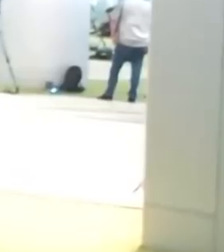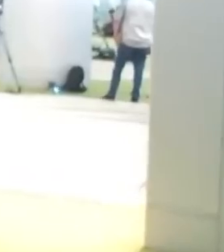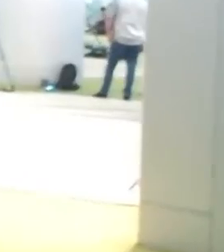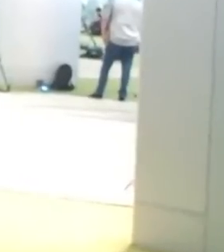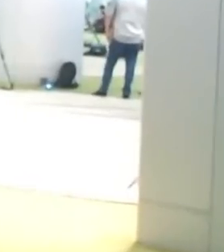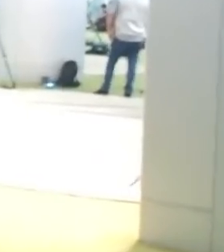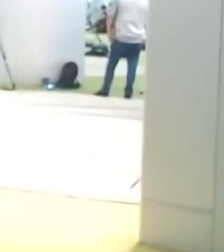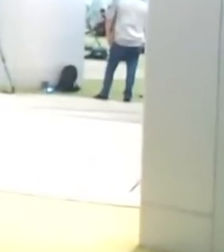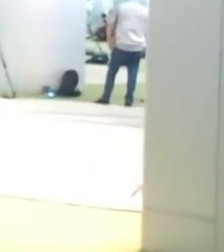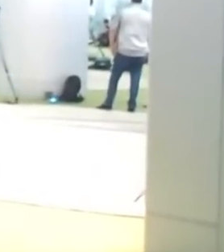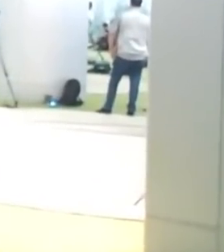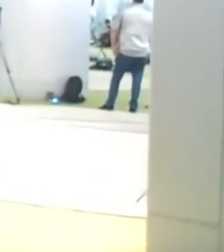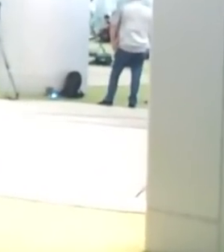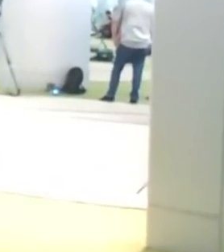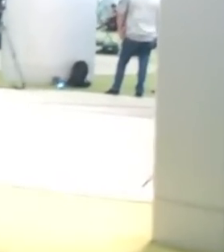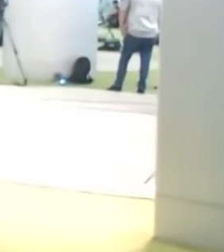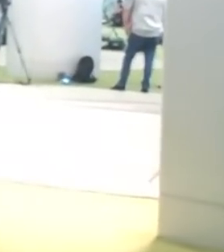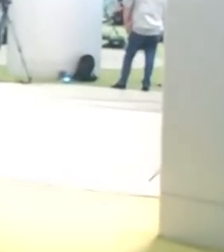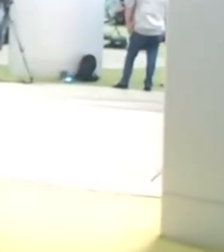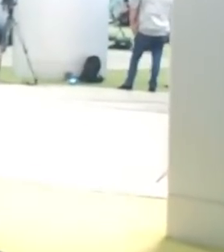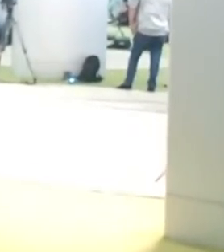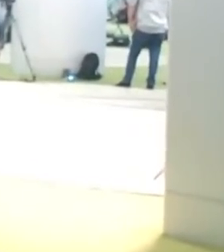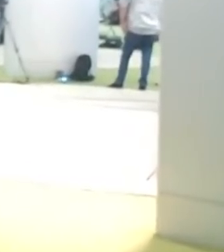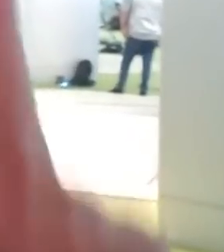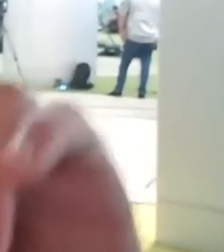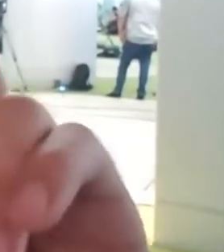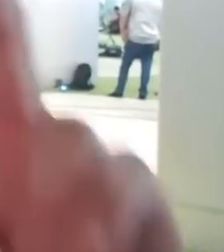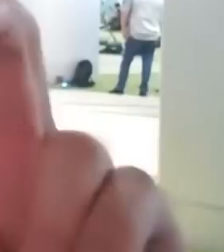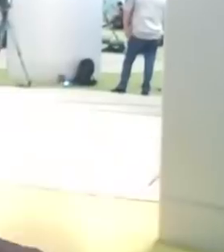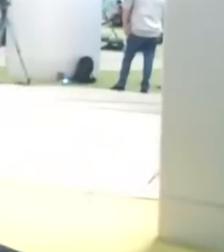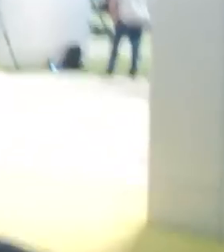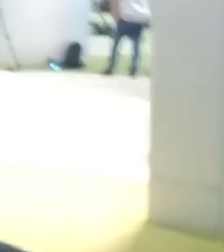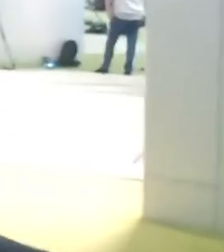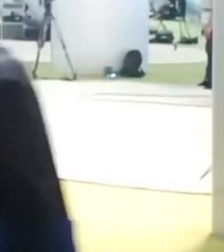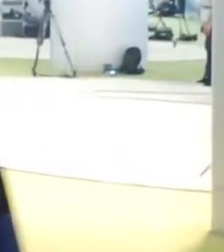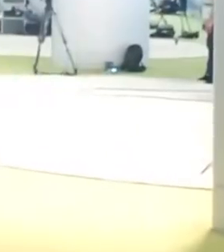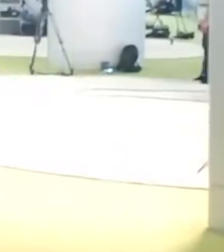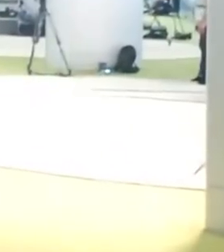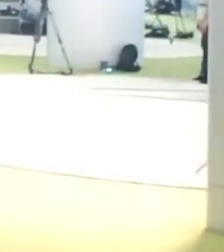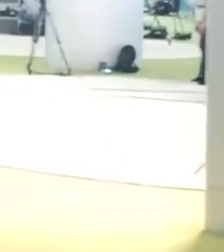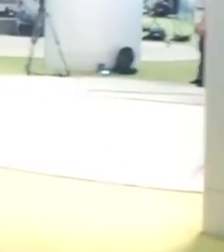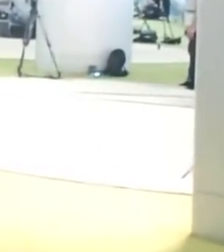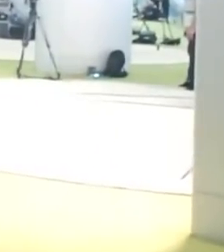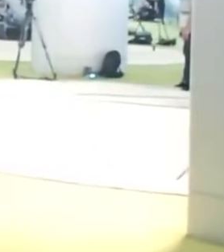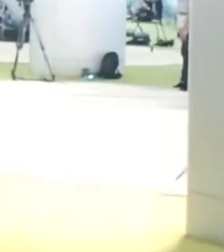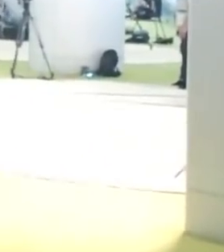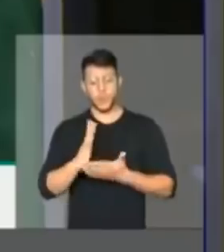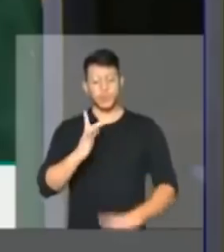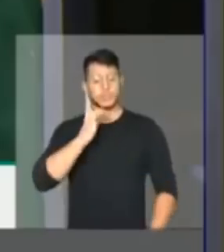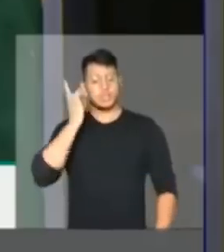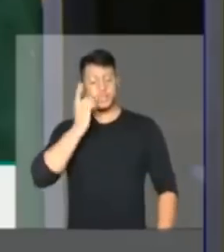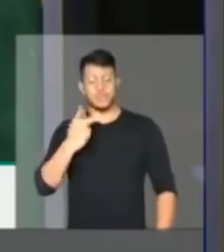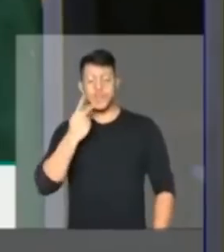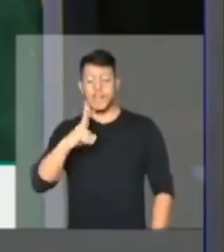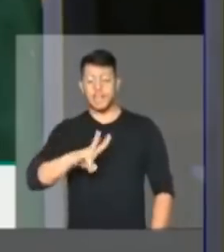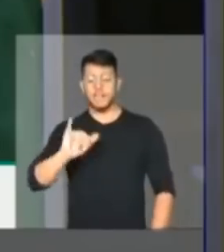número. Conseguimos derrubar a recriação do tempo gratuito de televisão para propaganda partidária, né? É